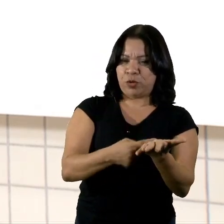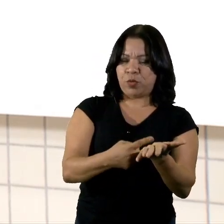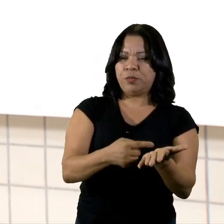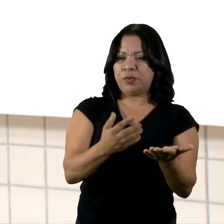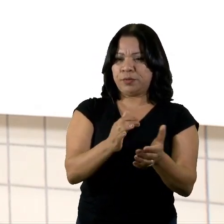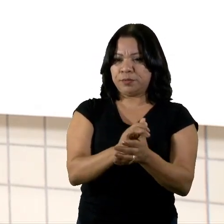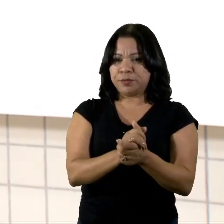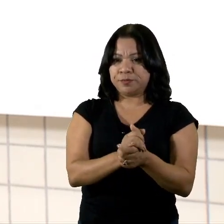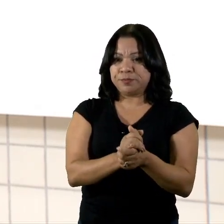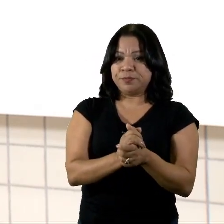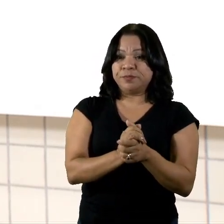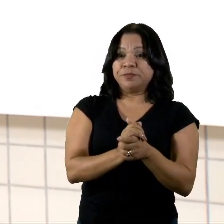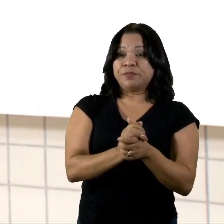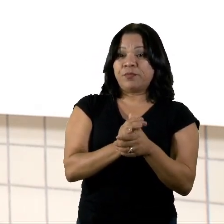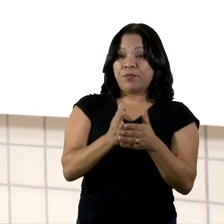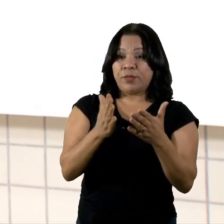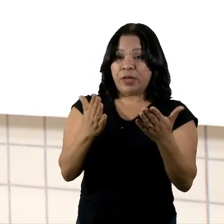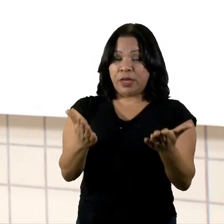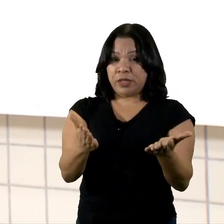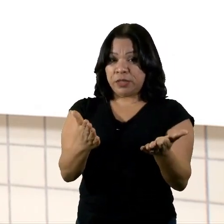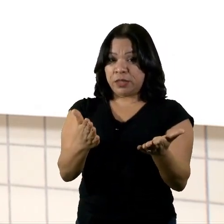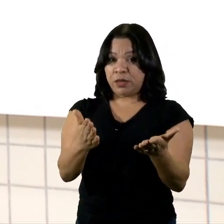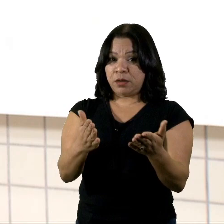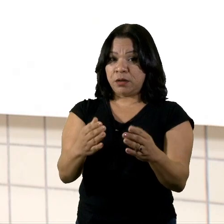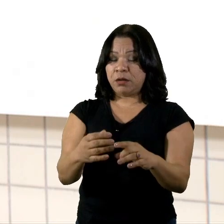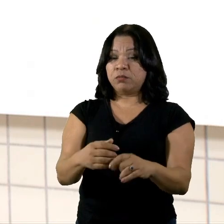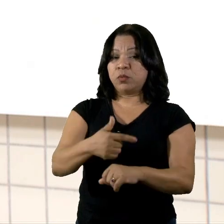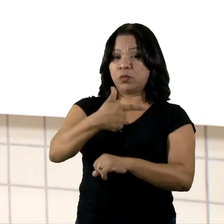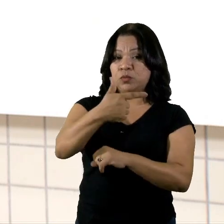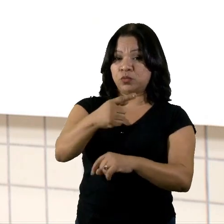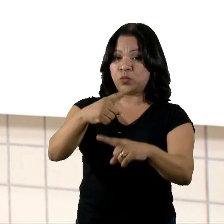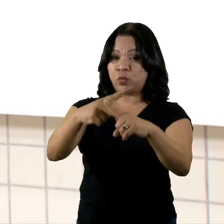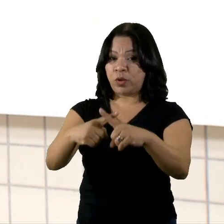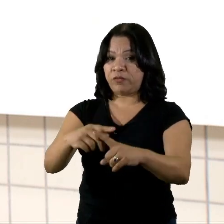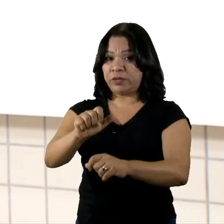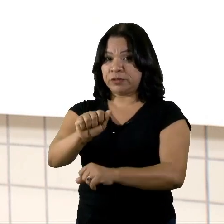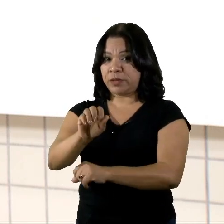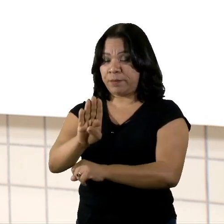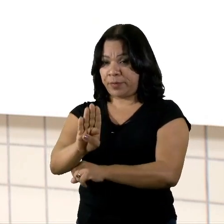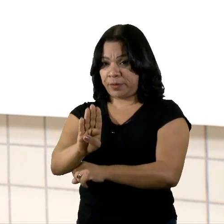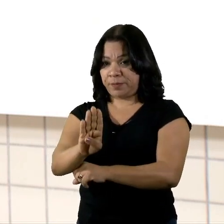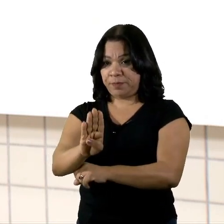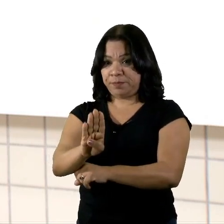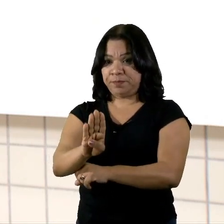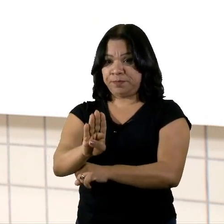ó, 2 vezes AB, né? Pôs o sinal de adição aqui, AB,